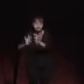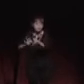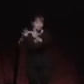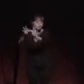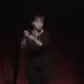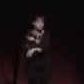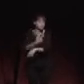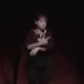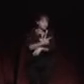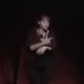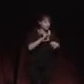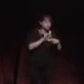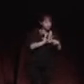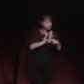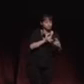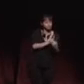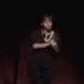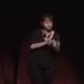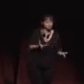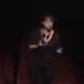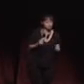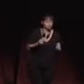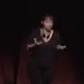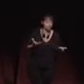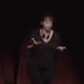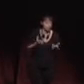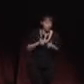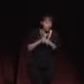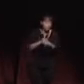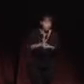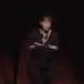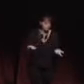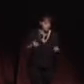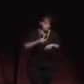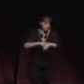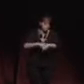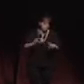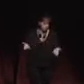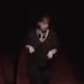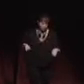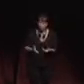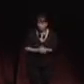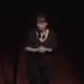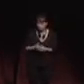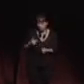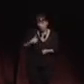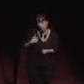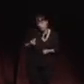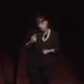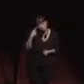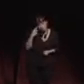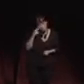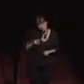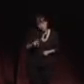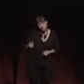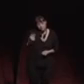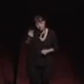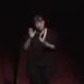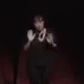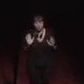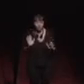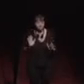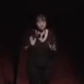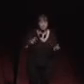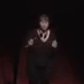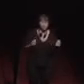que por essas outras questões todas que a gente tanto valoriza e eu valorizo, e a gente fica um pouco